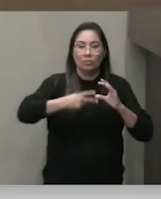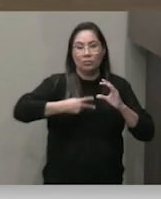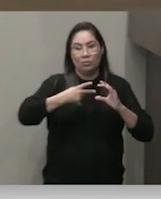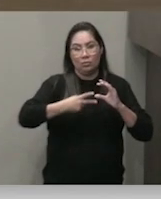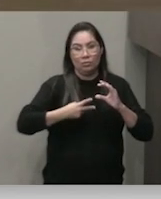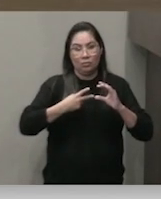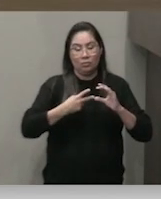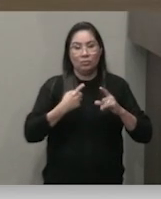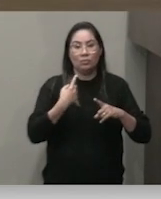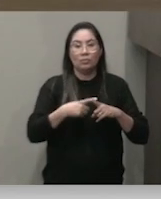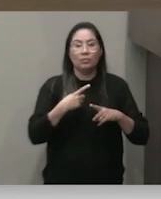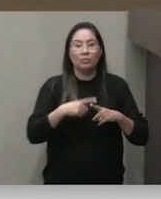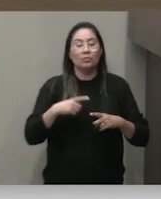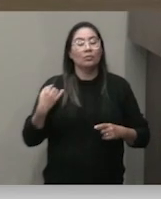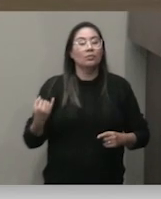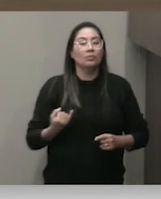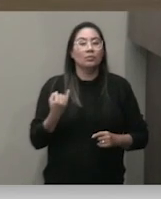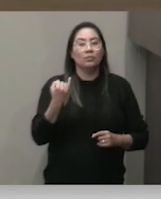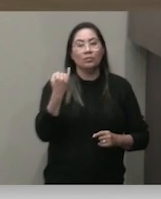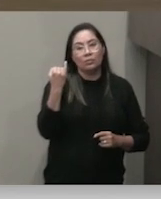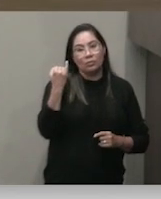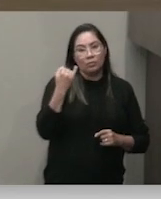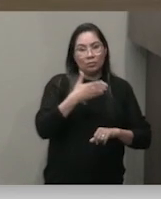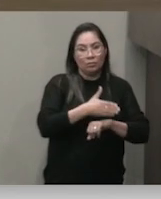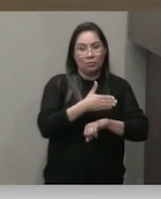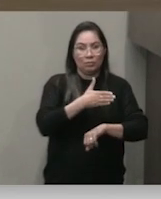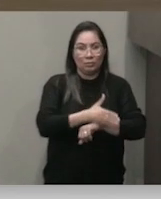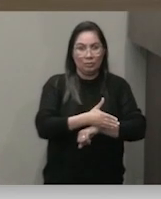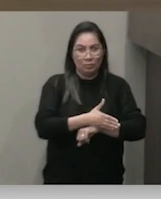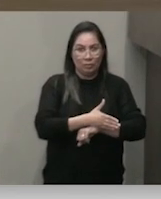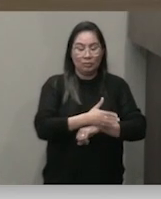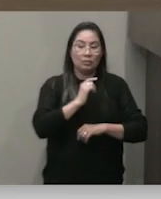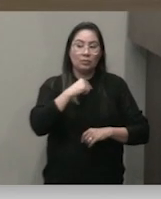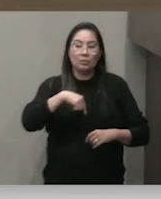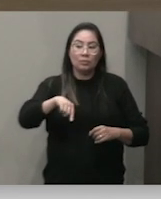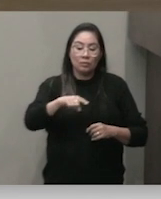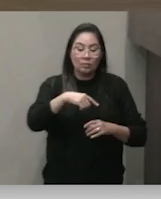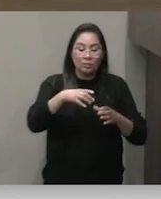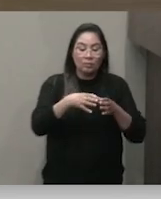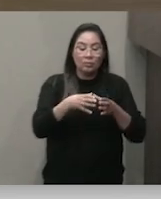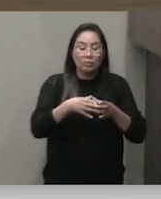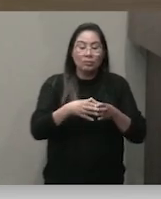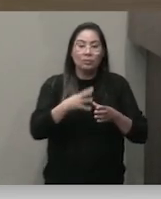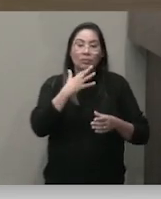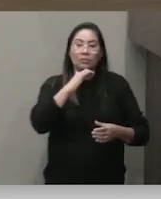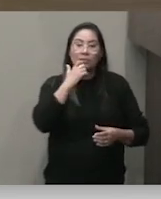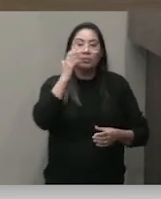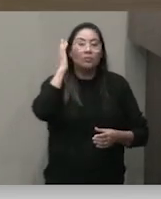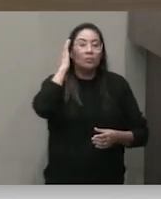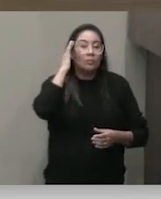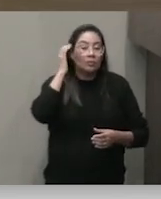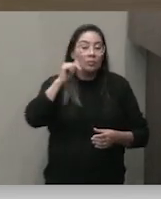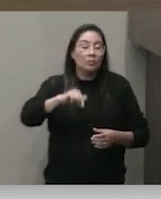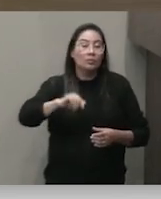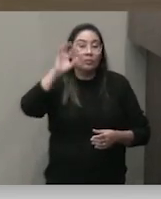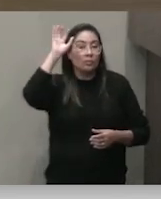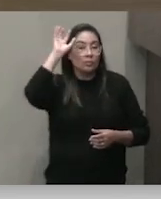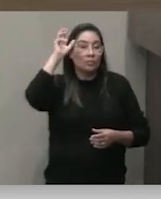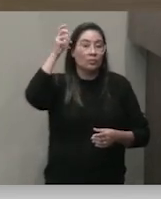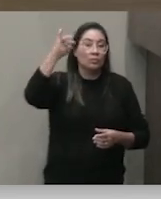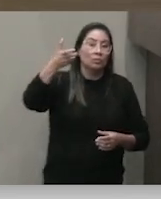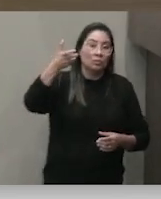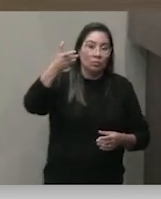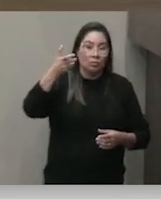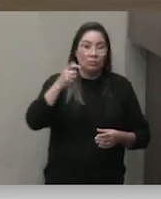Legislativo, porque é muito importante essa participação, eles saberem que aqui é onde são tomadas decisões, onde